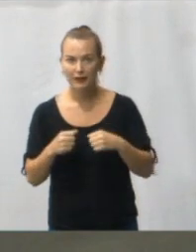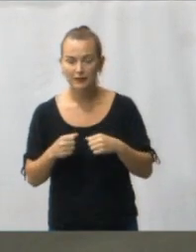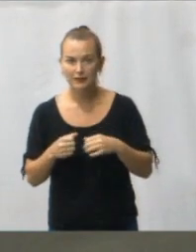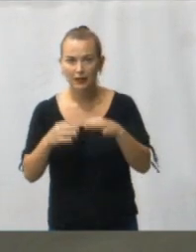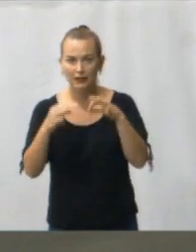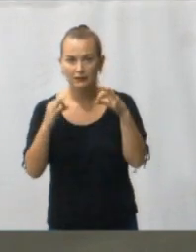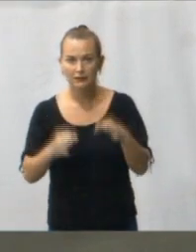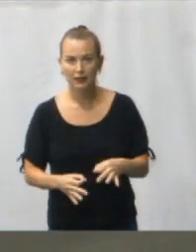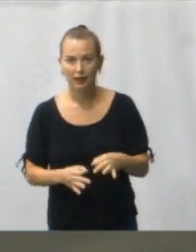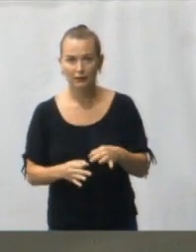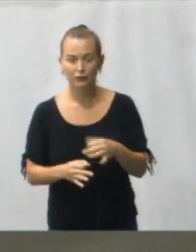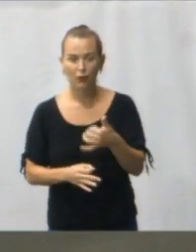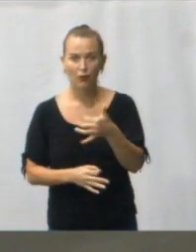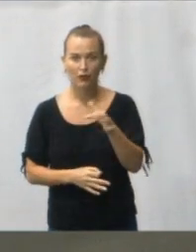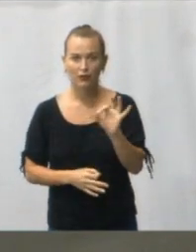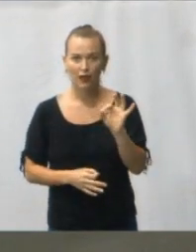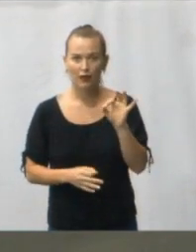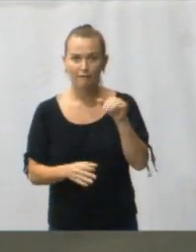Então?